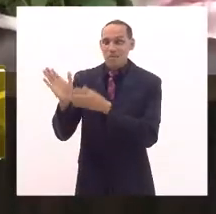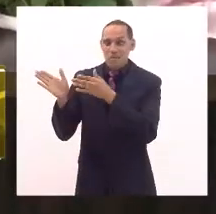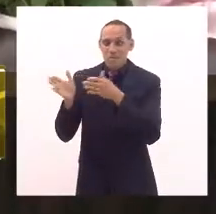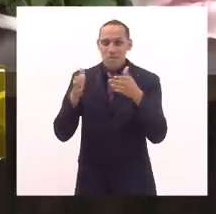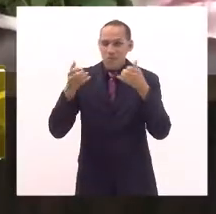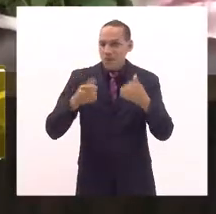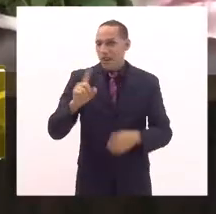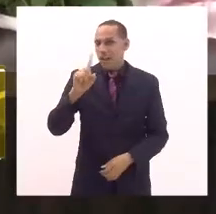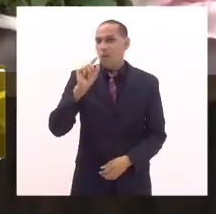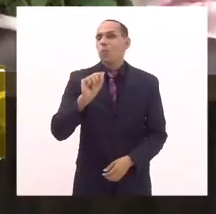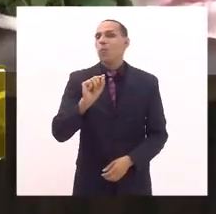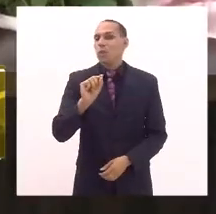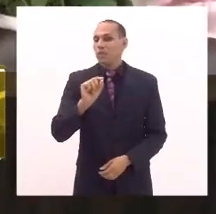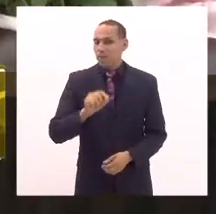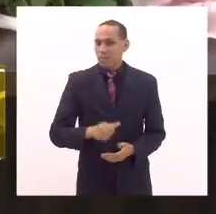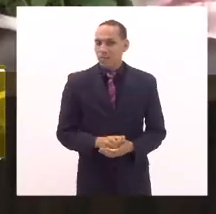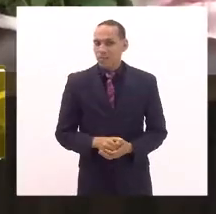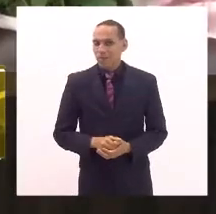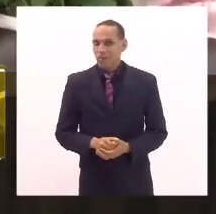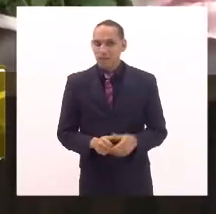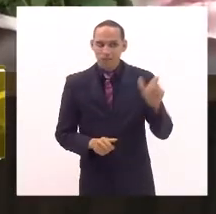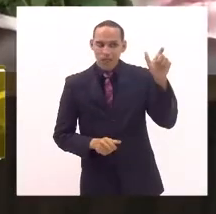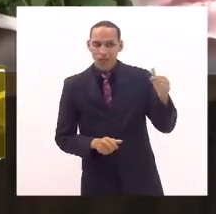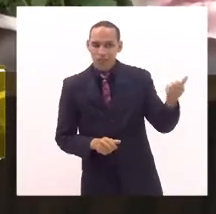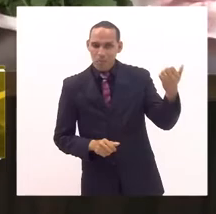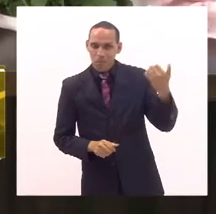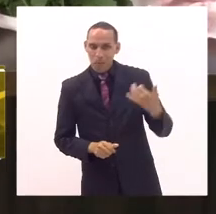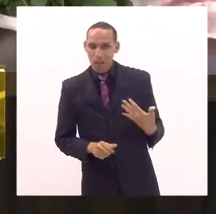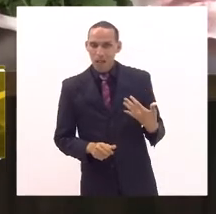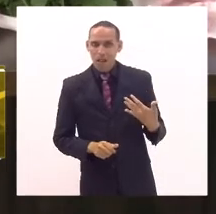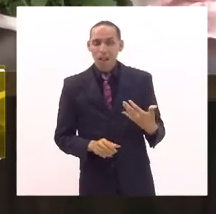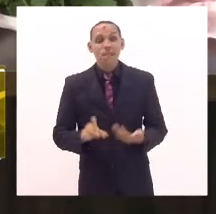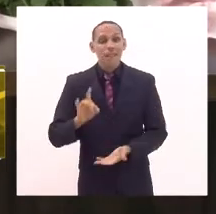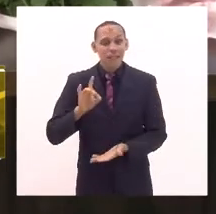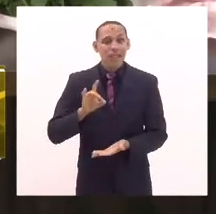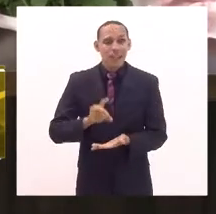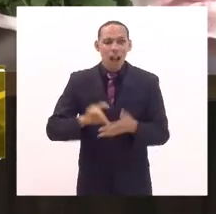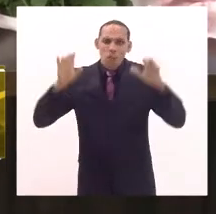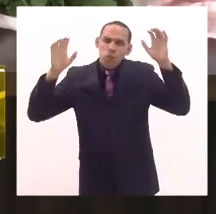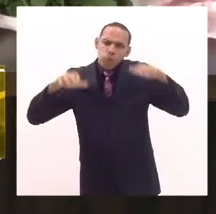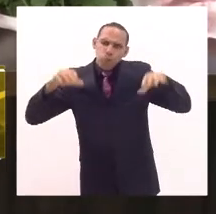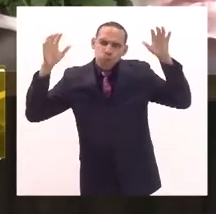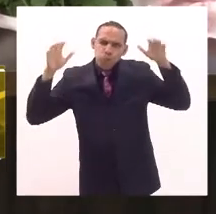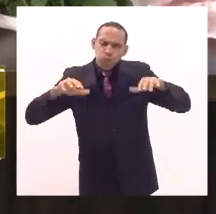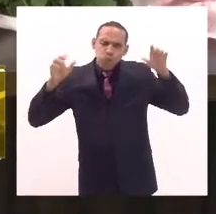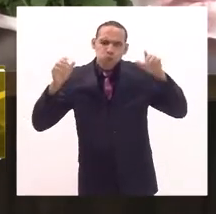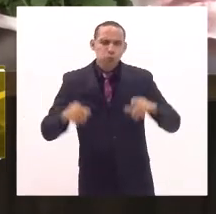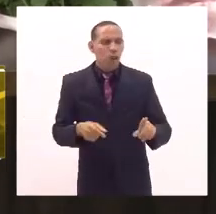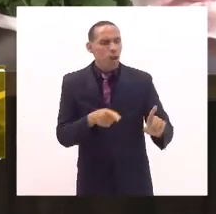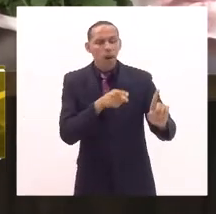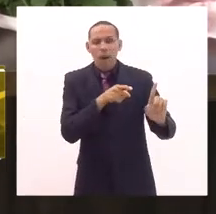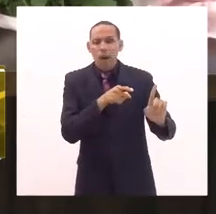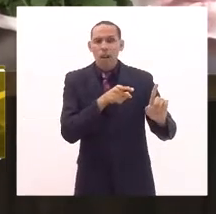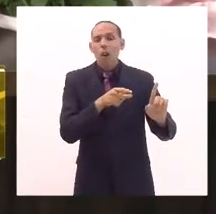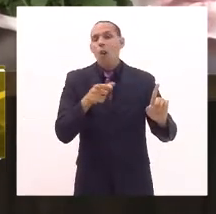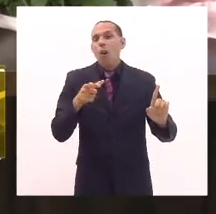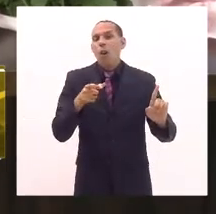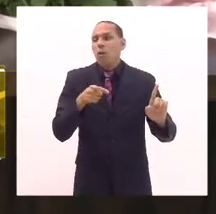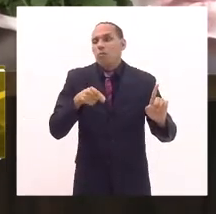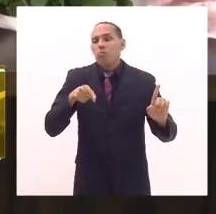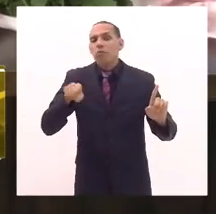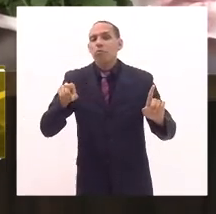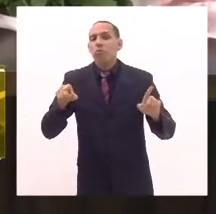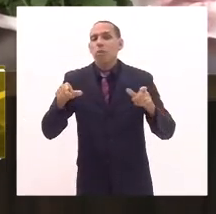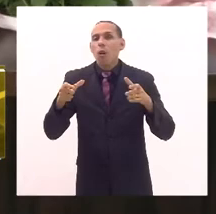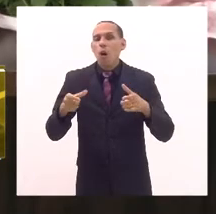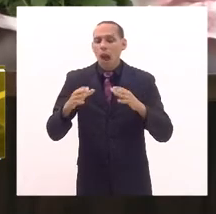O que não foi falado ali, que ele relatou para mim, que na realidade quando começou a chuva, ele estava indo em